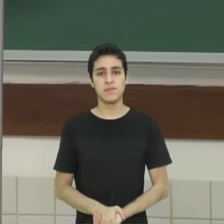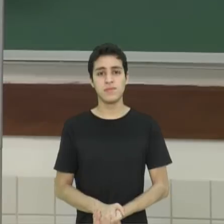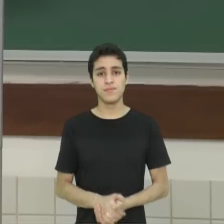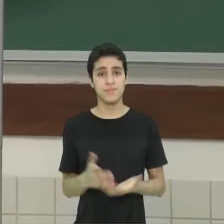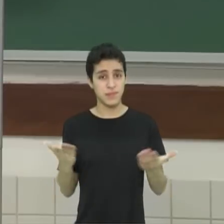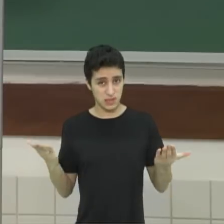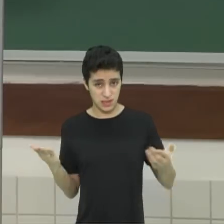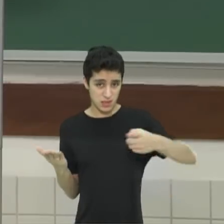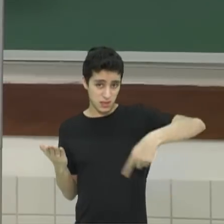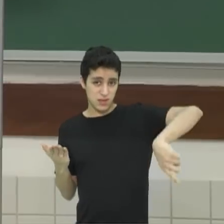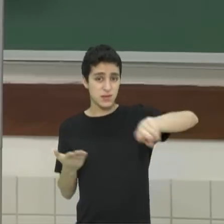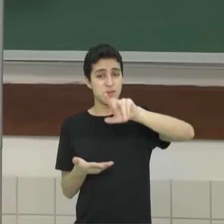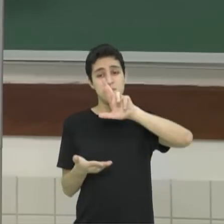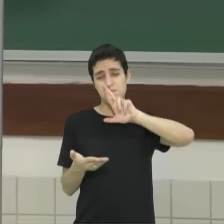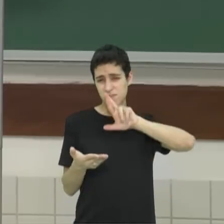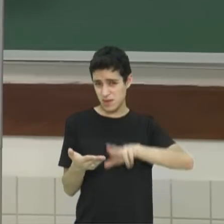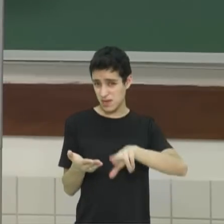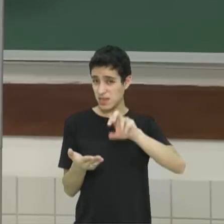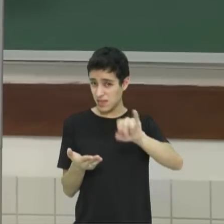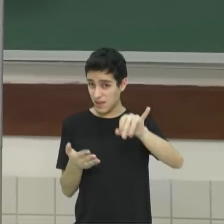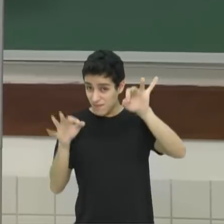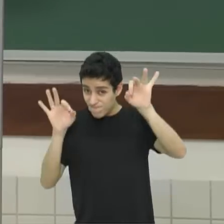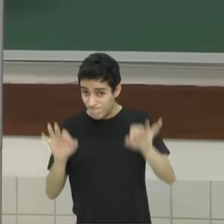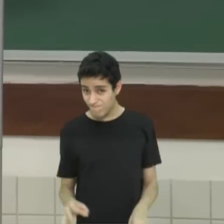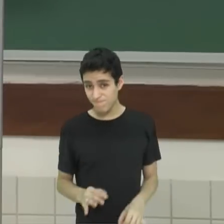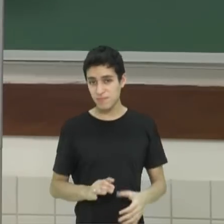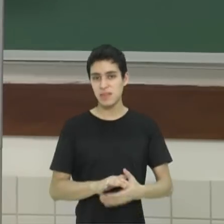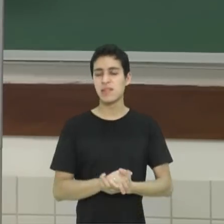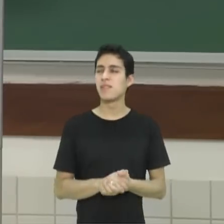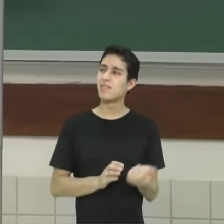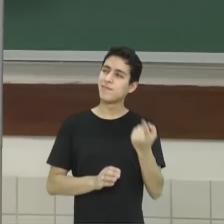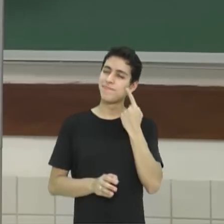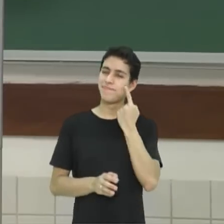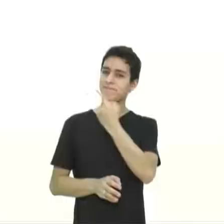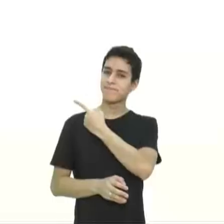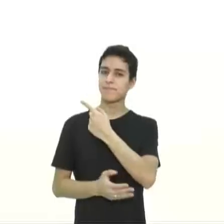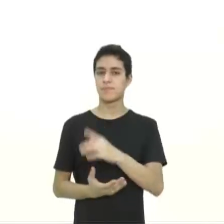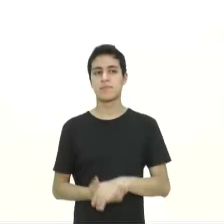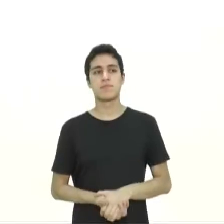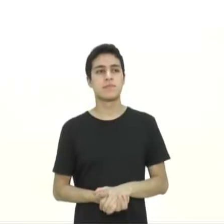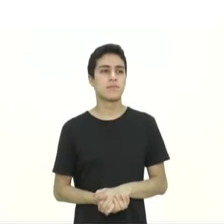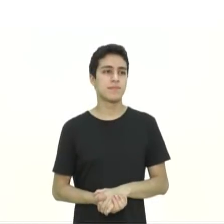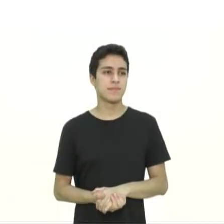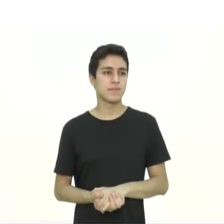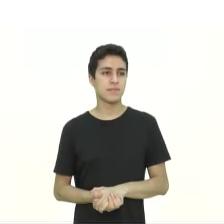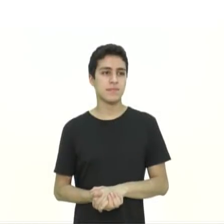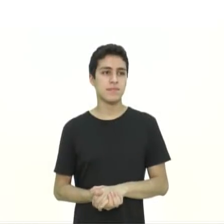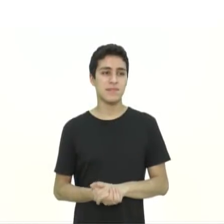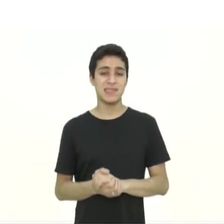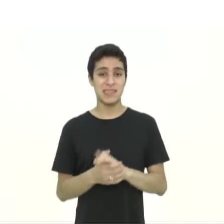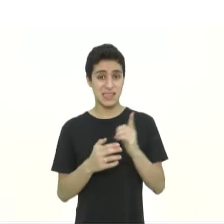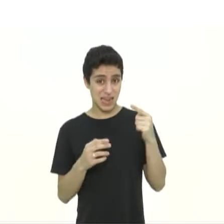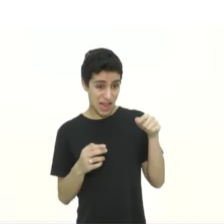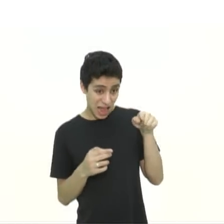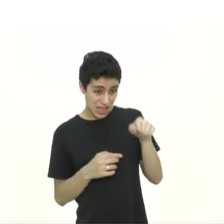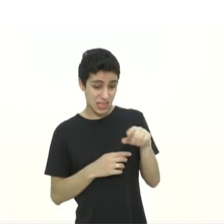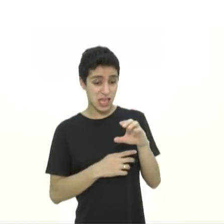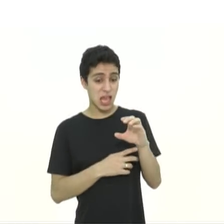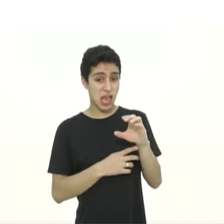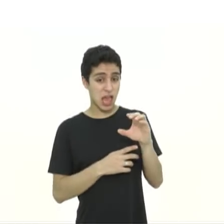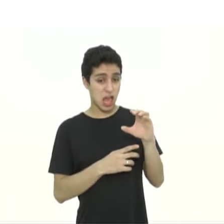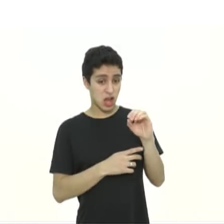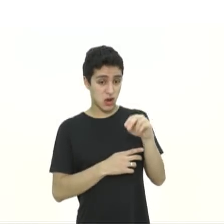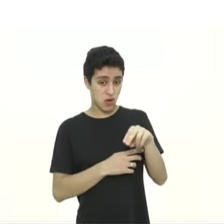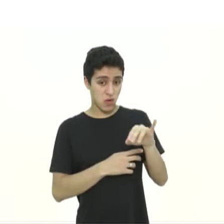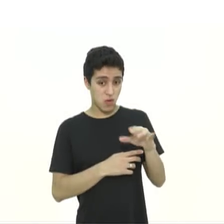E aí, o que você respondeu? Será que você acertou? Vamos ver? Aqui, a conjunção que tem o mesmo